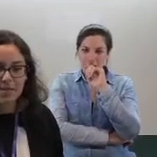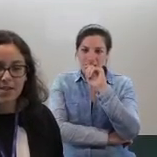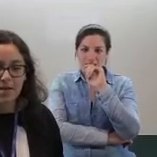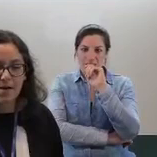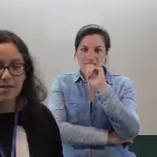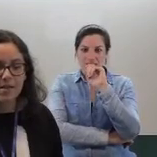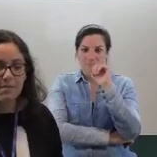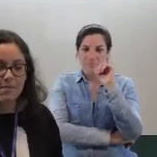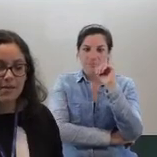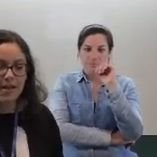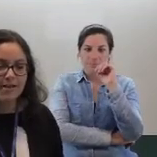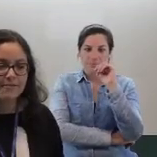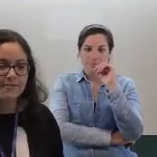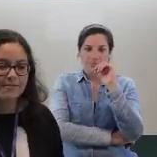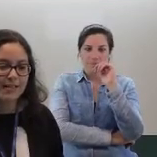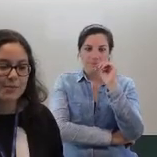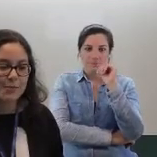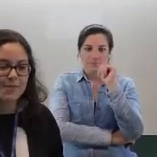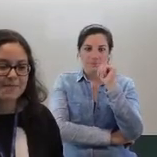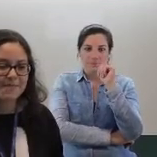Então, aqui a gente tem a página da biblioteca.